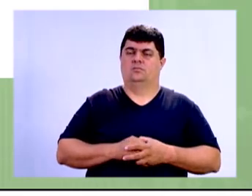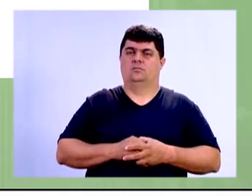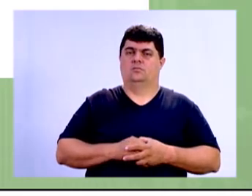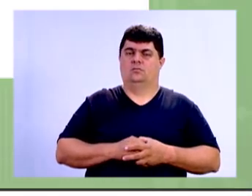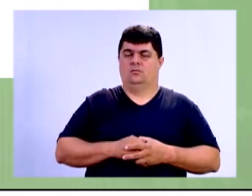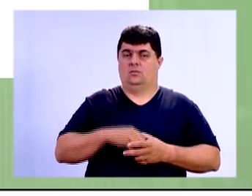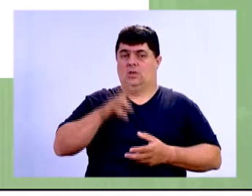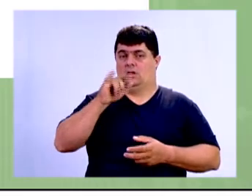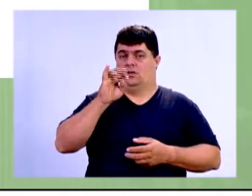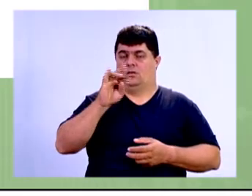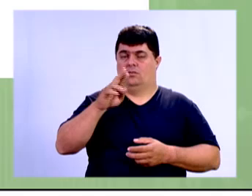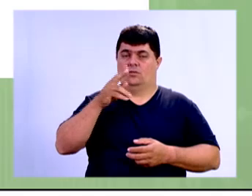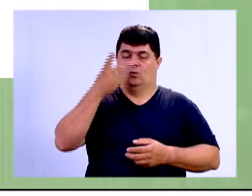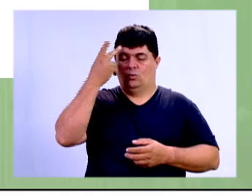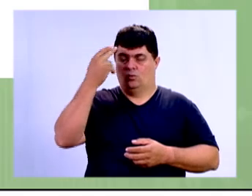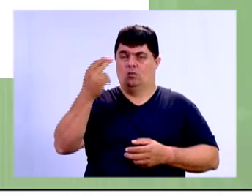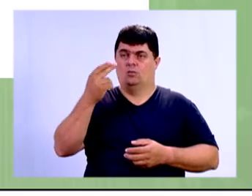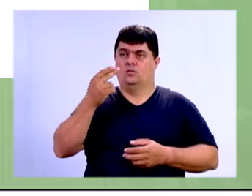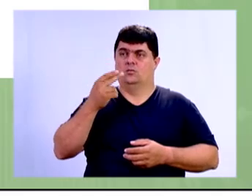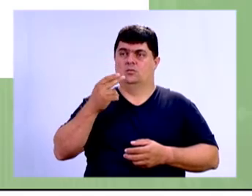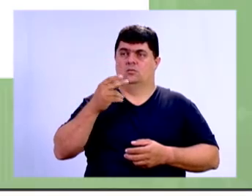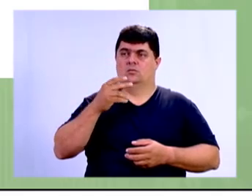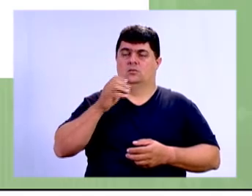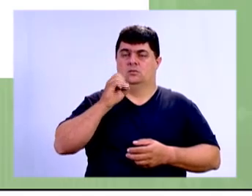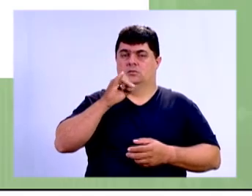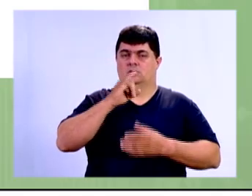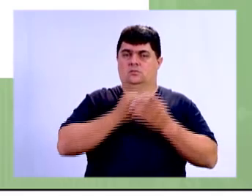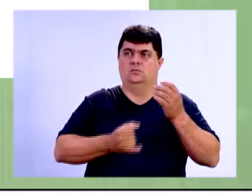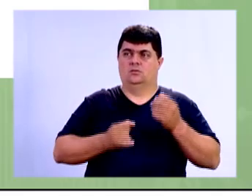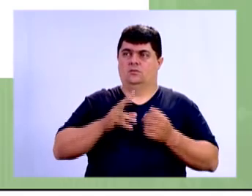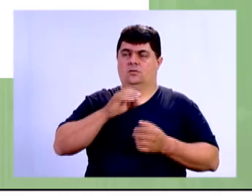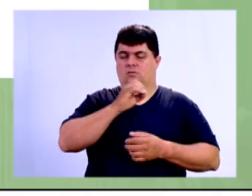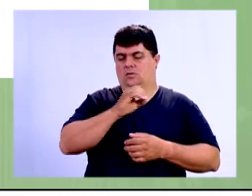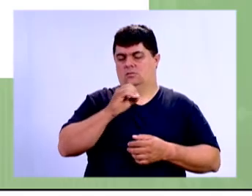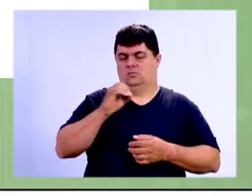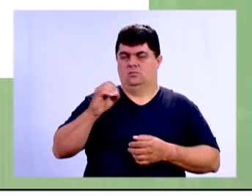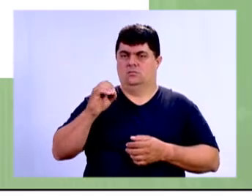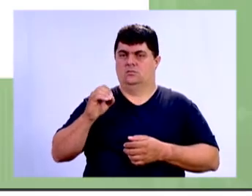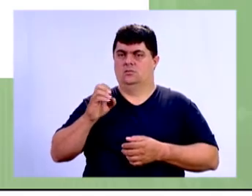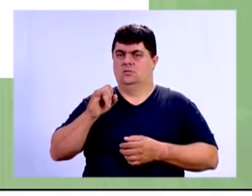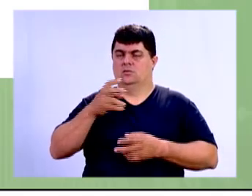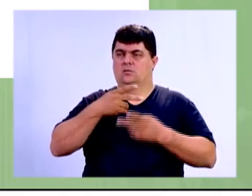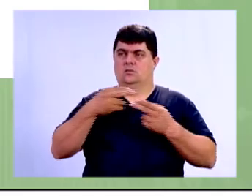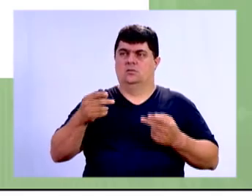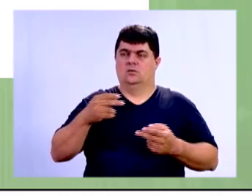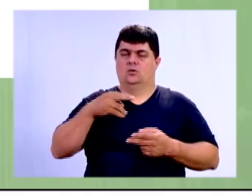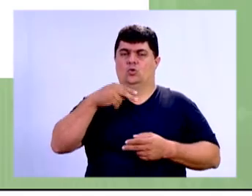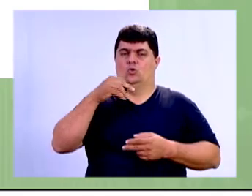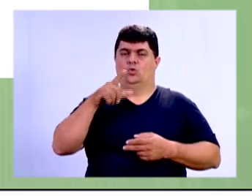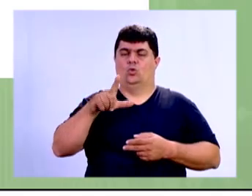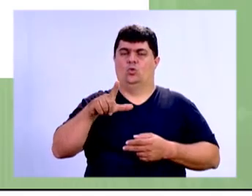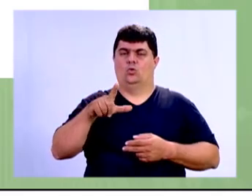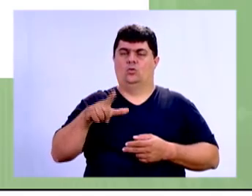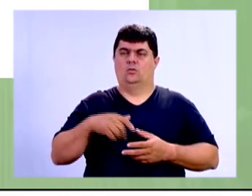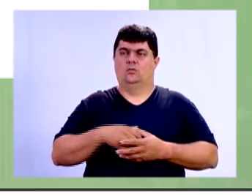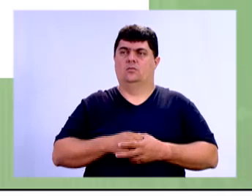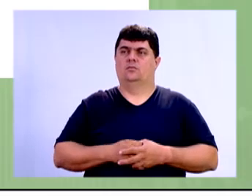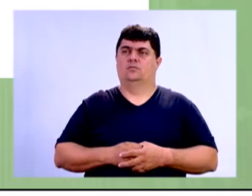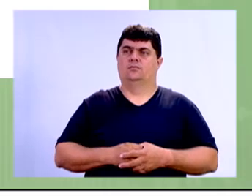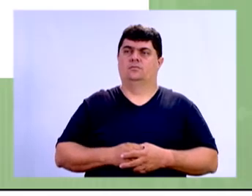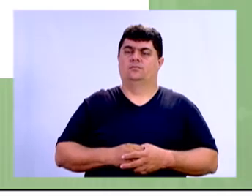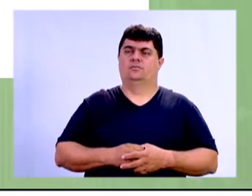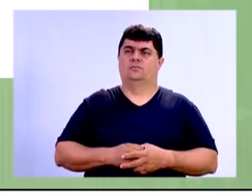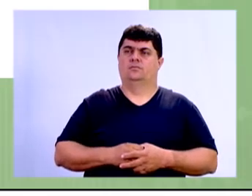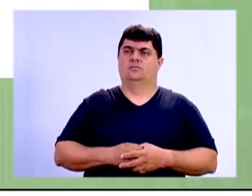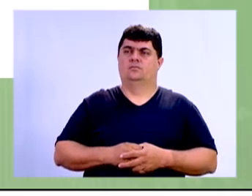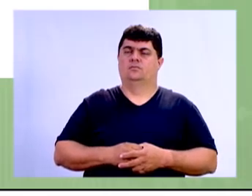um vetor por padrão, esses outros valores, se for inteiro, ele vai pegar o valor, né? 0. E se for objeto, vai ser nulo. Agora, como é que